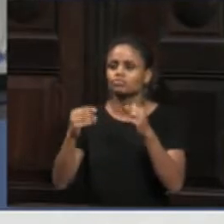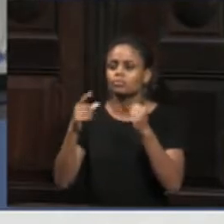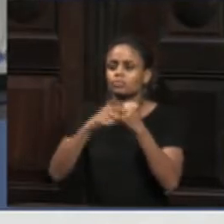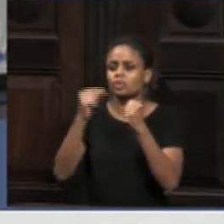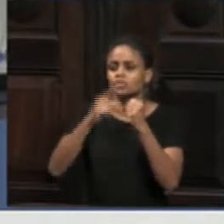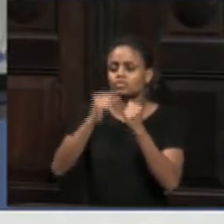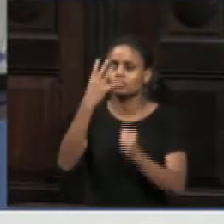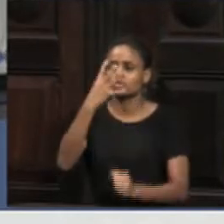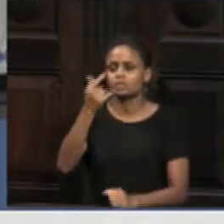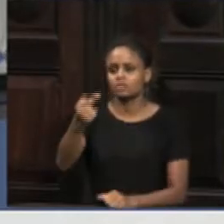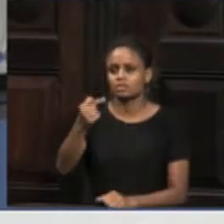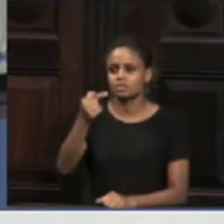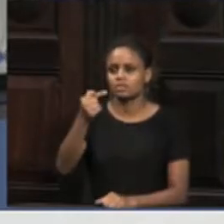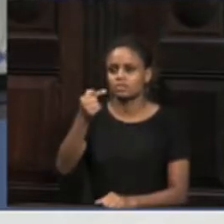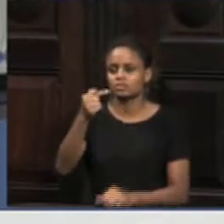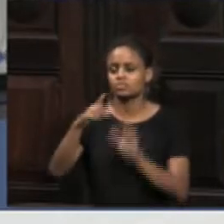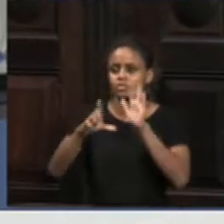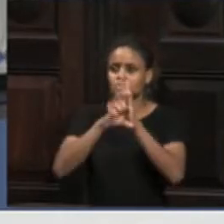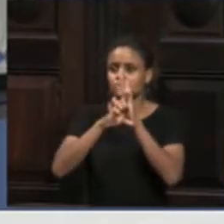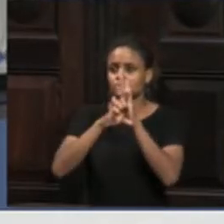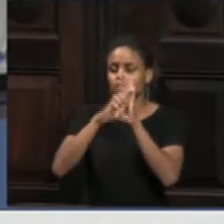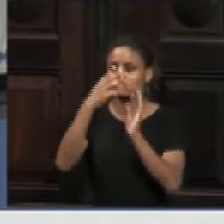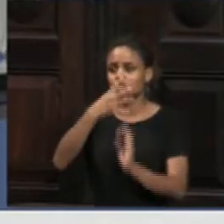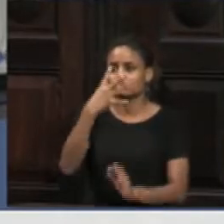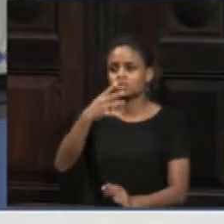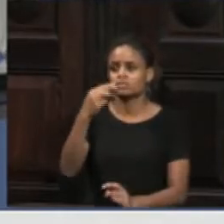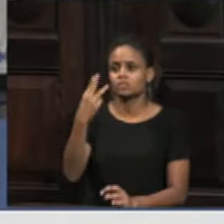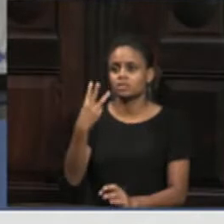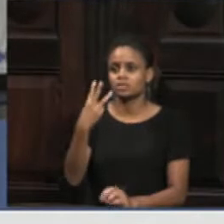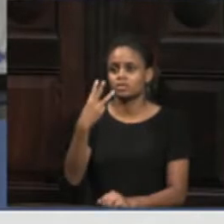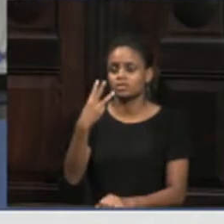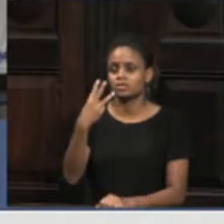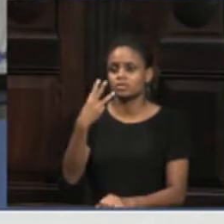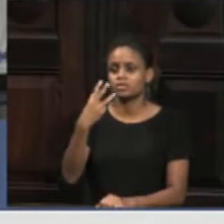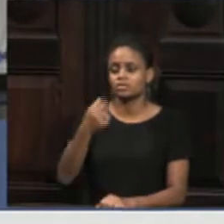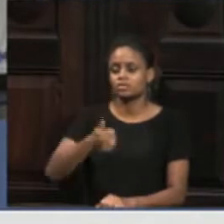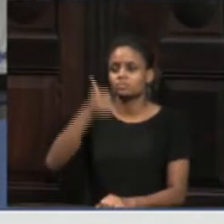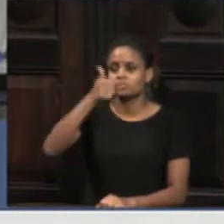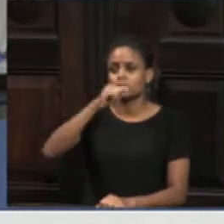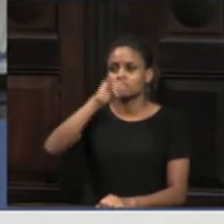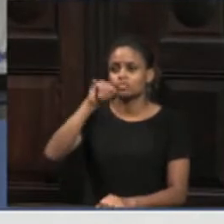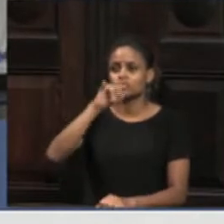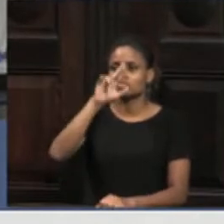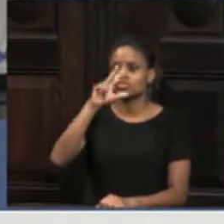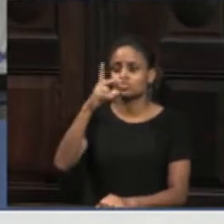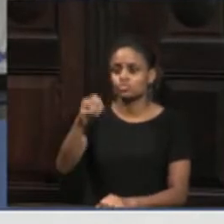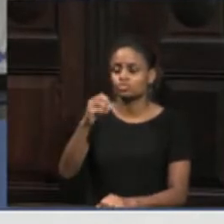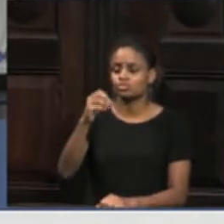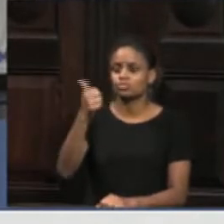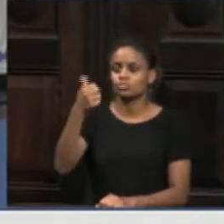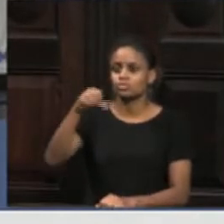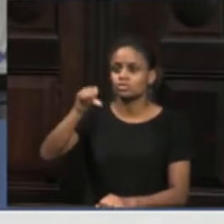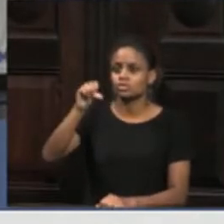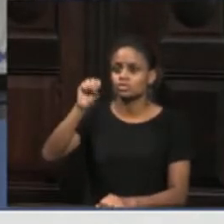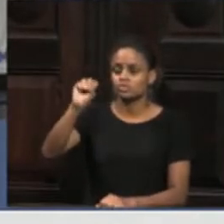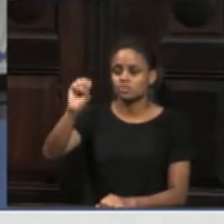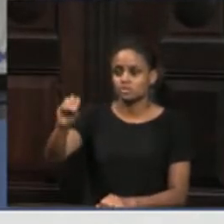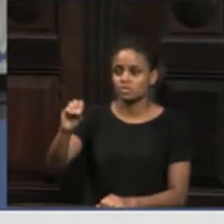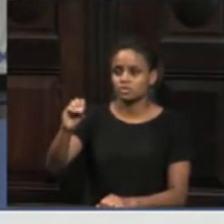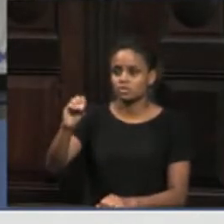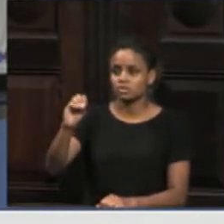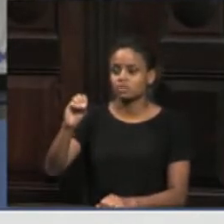artigo 47 da Lei 443, de 1º de julho de 1981. Parecer da Comissão de Indicação